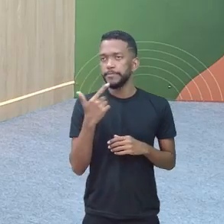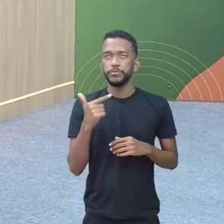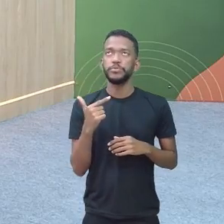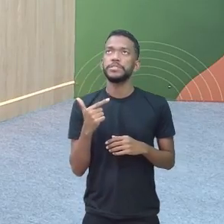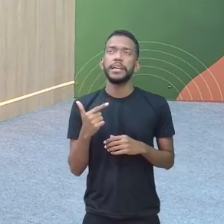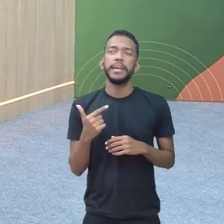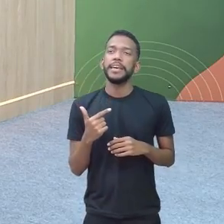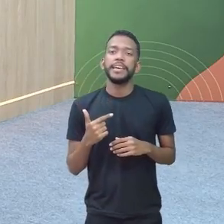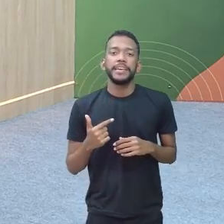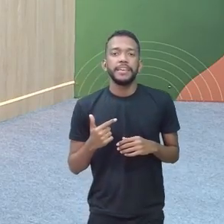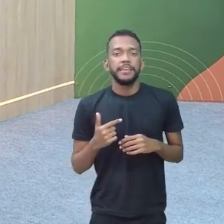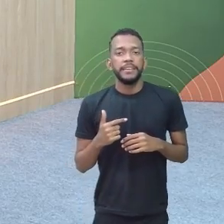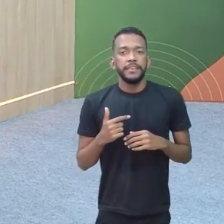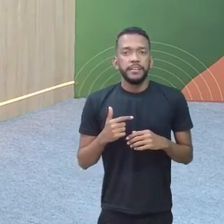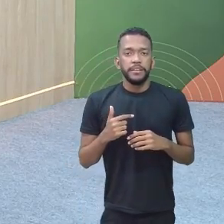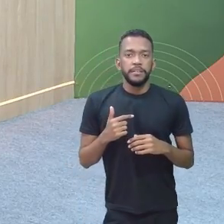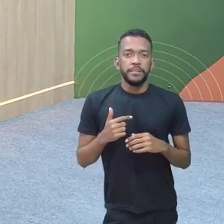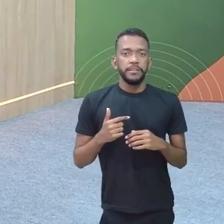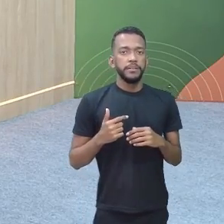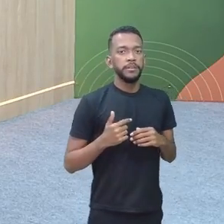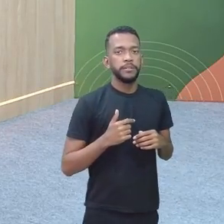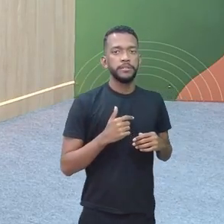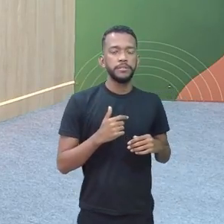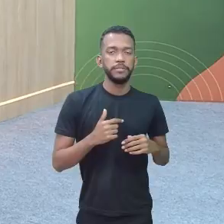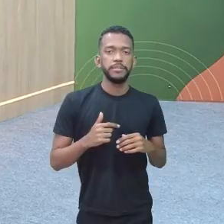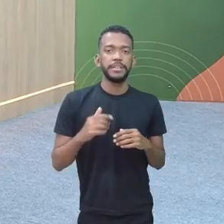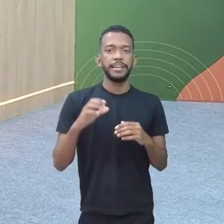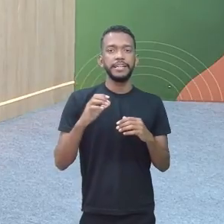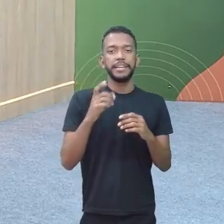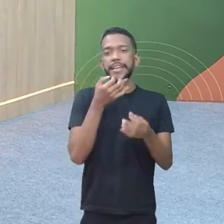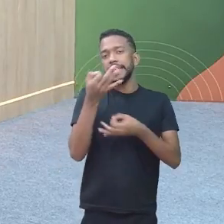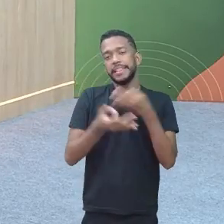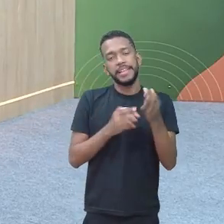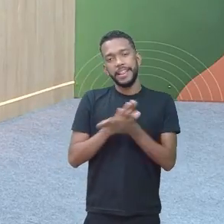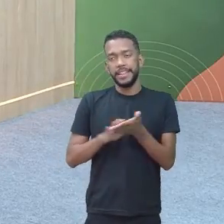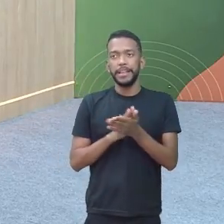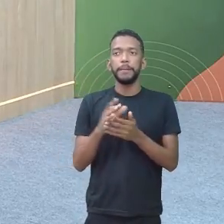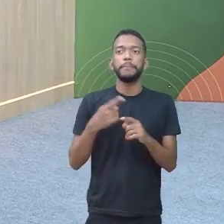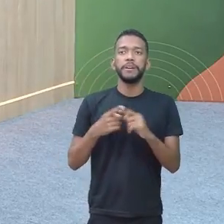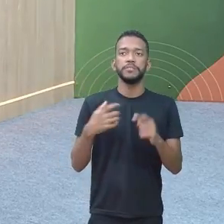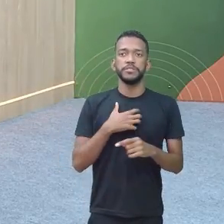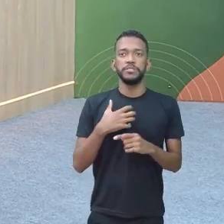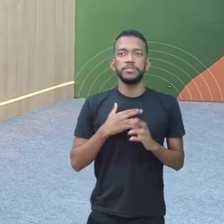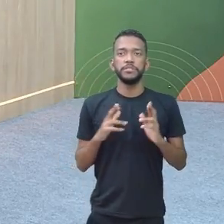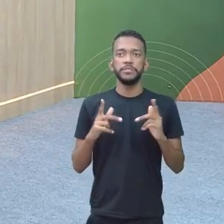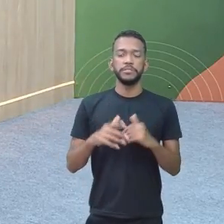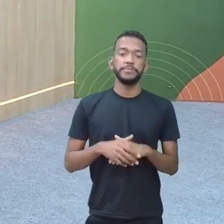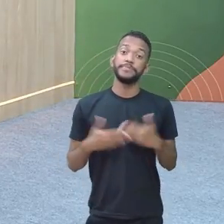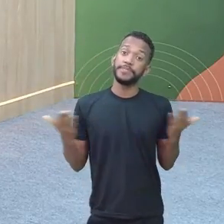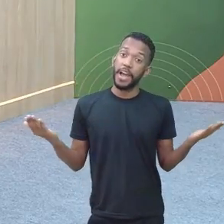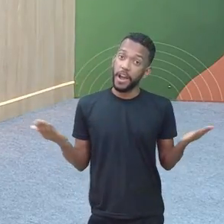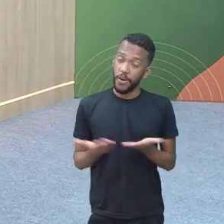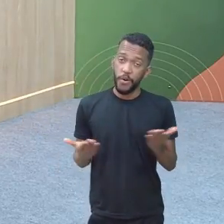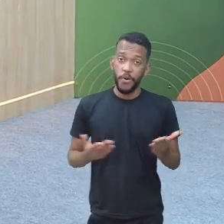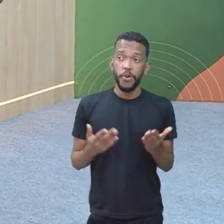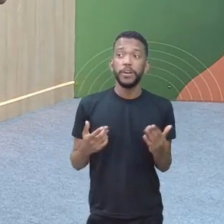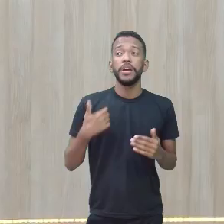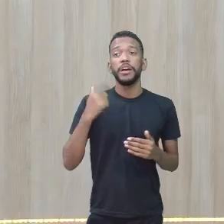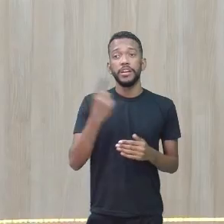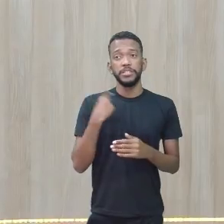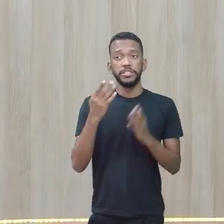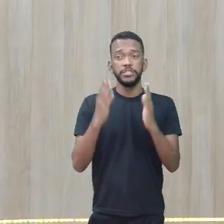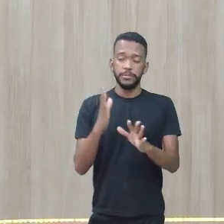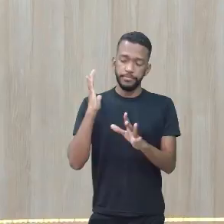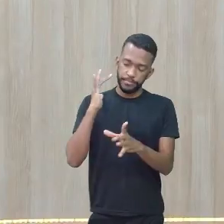crítica social à personagem, mas é uma forma de retratar de forma diferente. E agora que a gente já fez todo